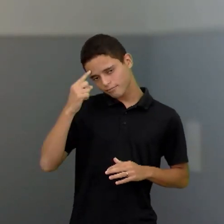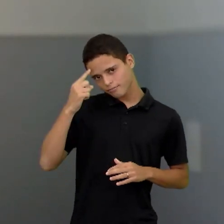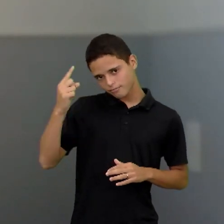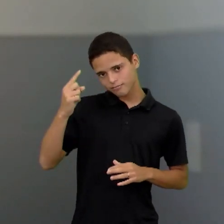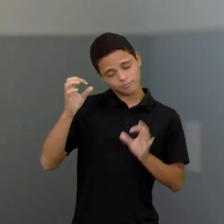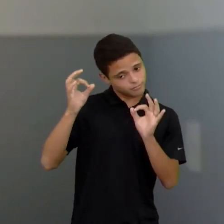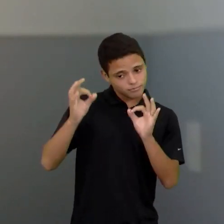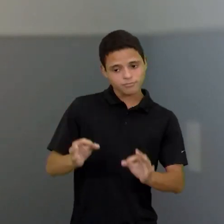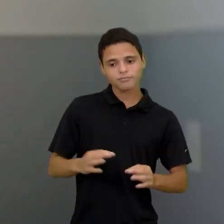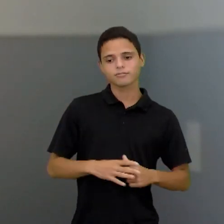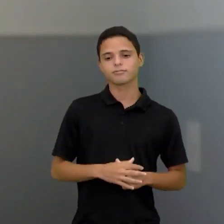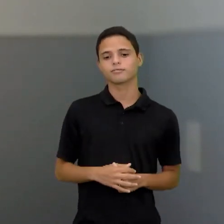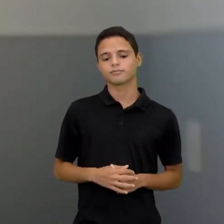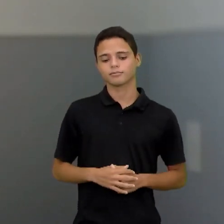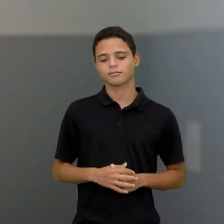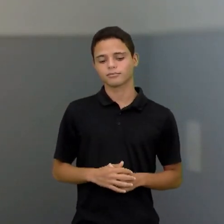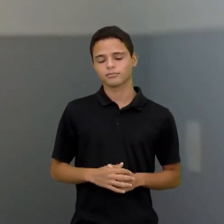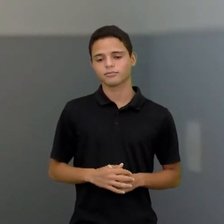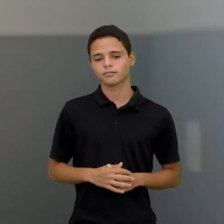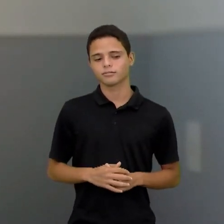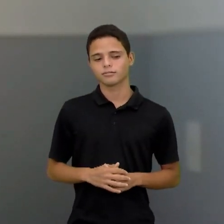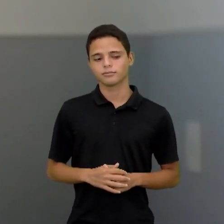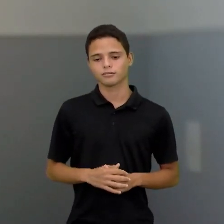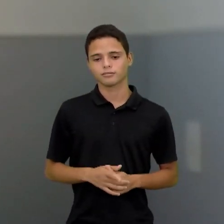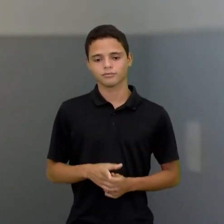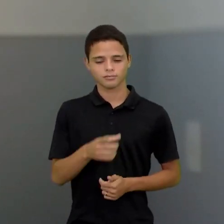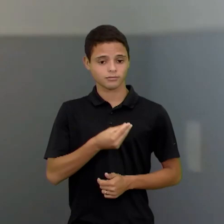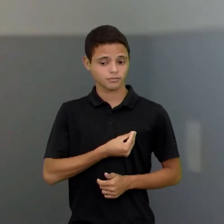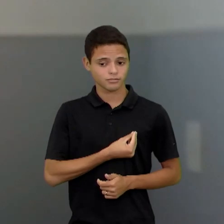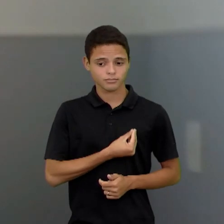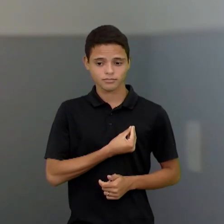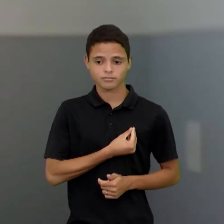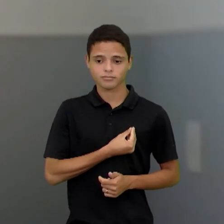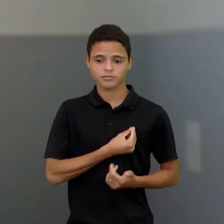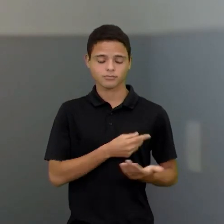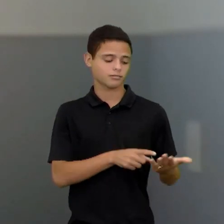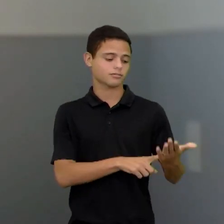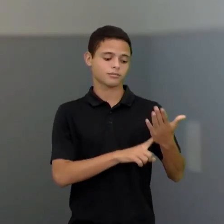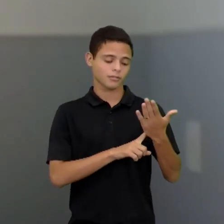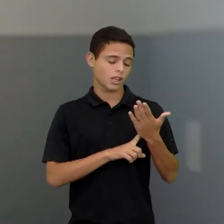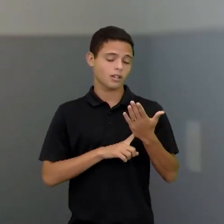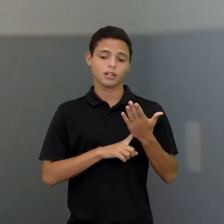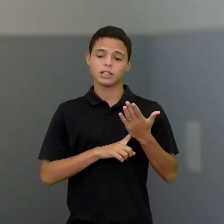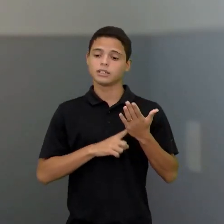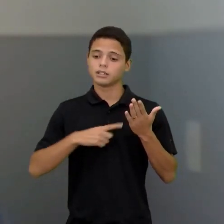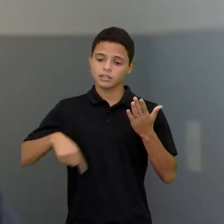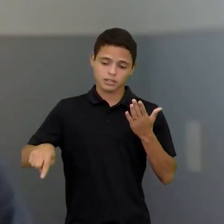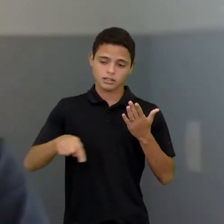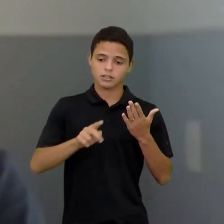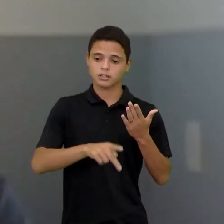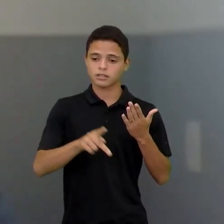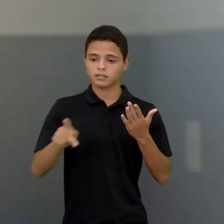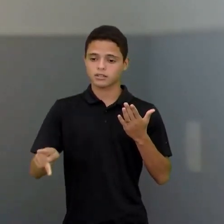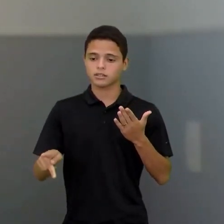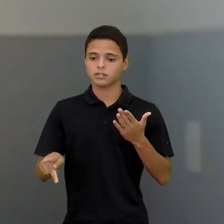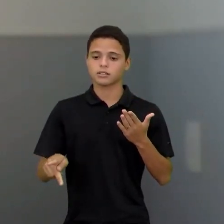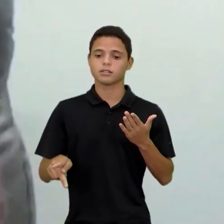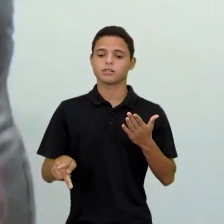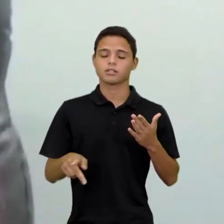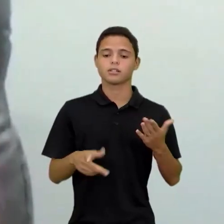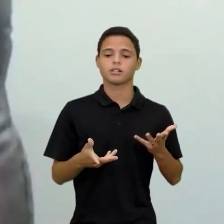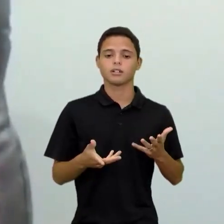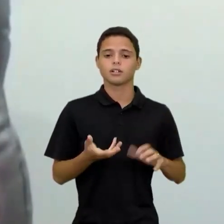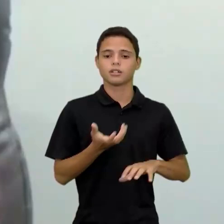Não tenho certeza, o seu testemunho de vida mostra para nós, professores da área da educação especial, que